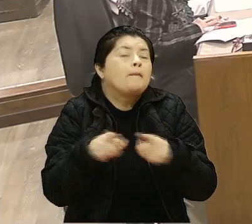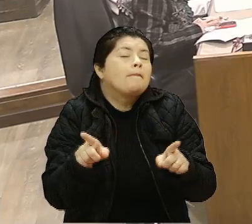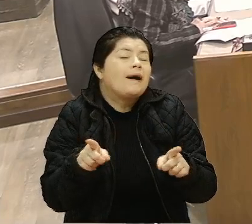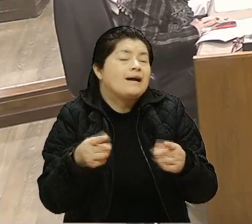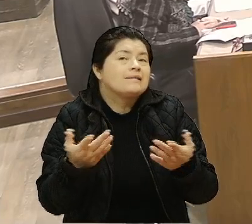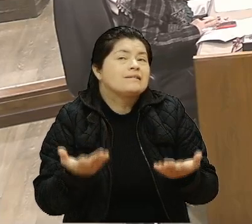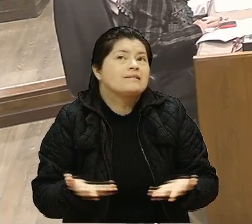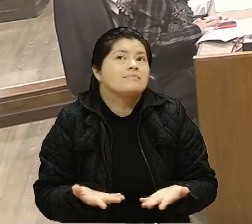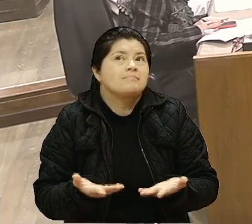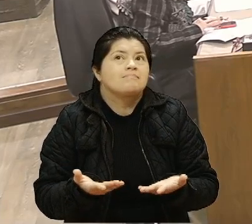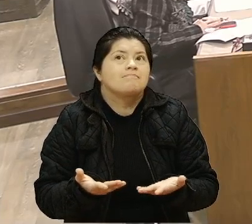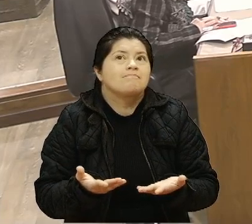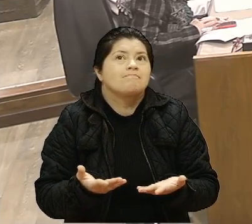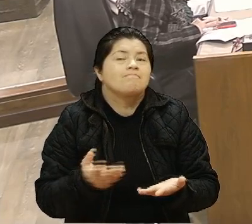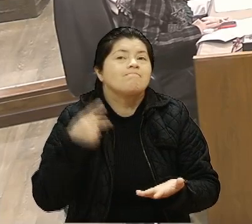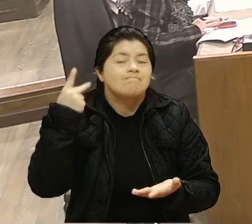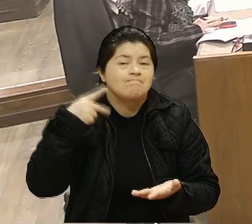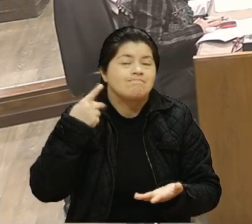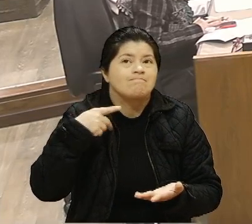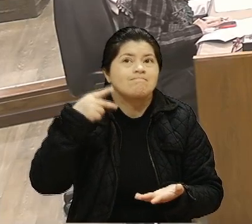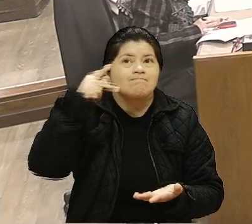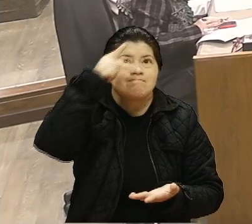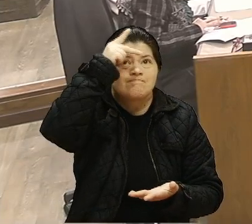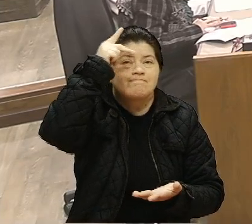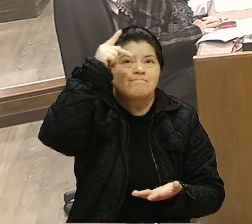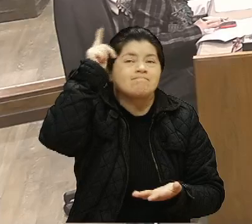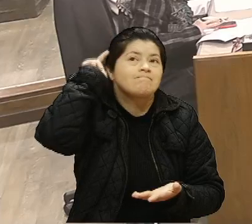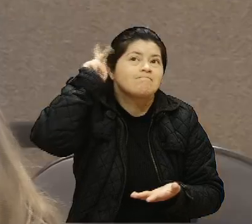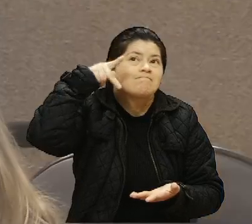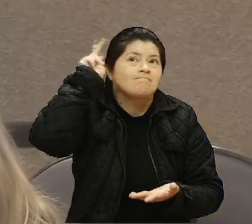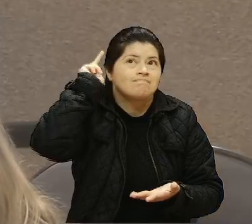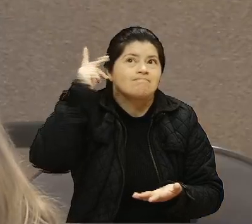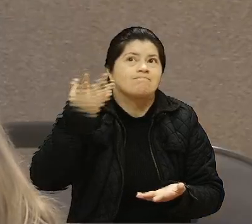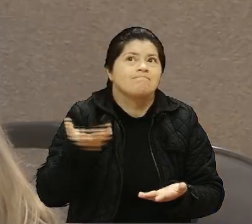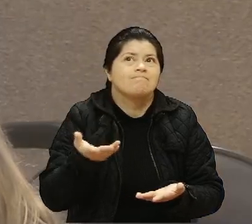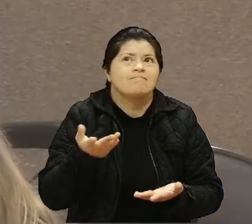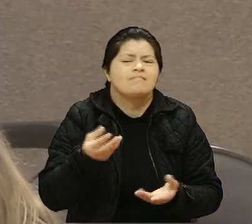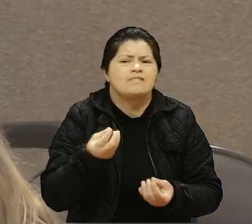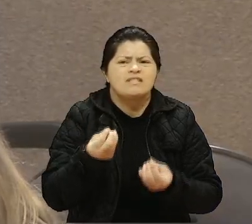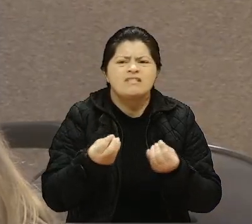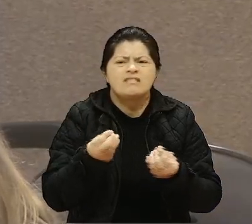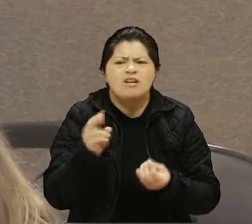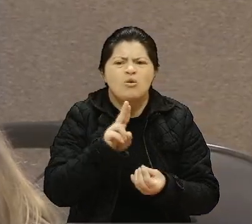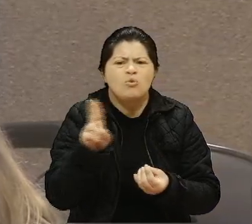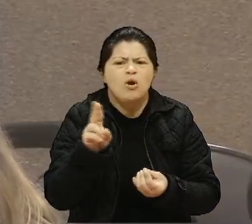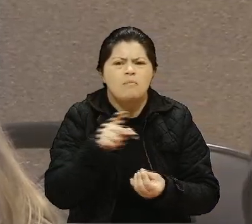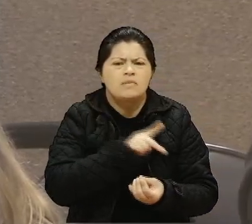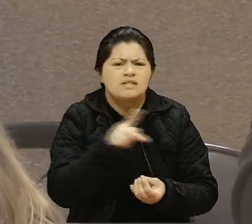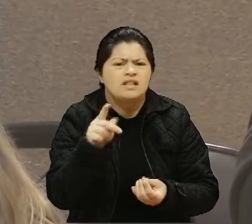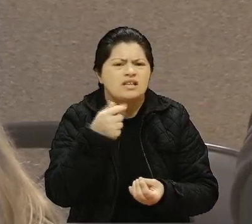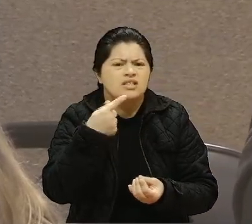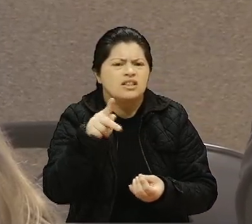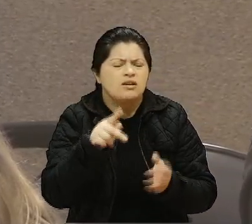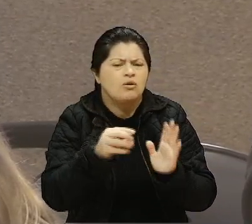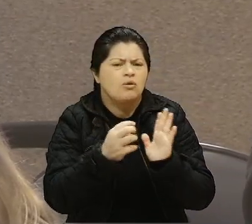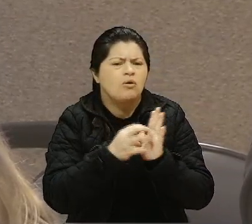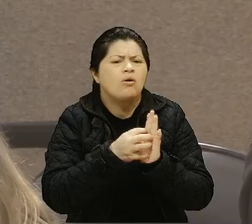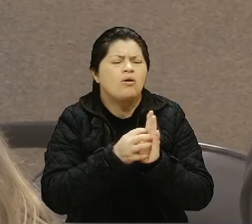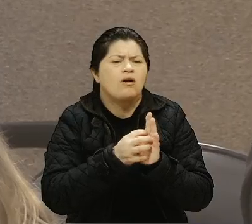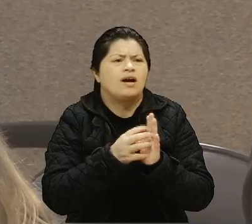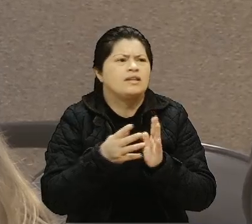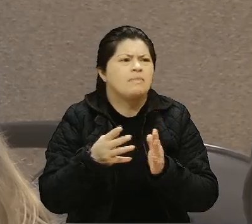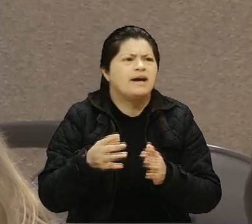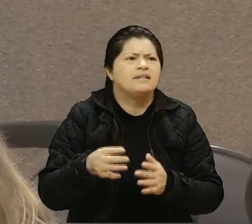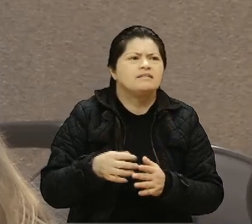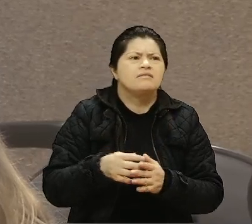fato é, vereador Iago, como é que é o nome do presidente do seu partido? Valdemar da Costa Neto.